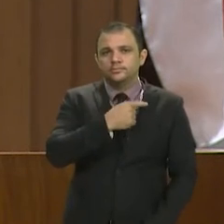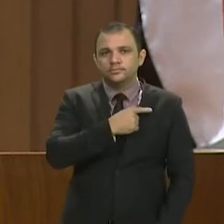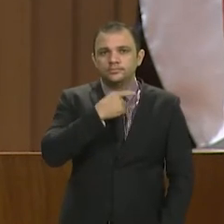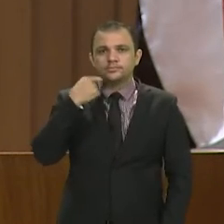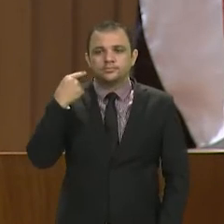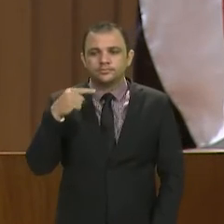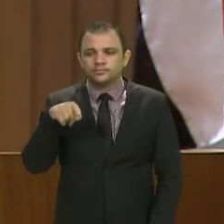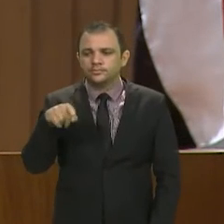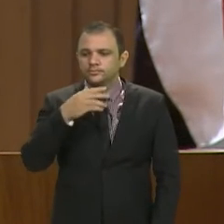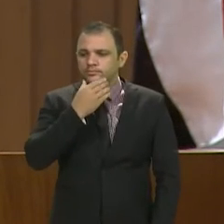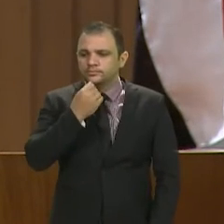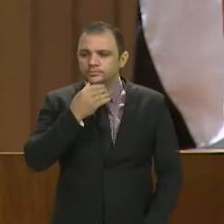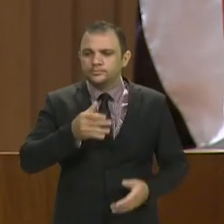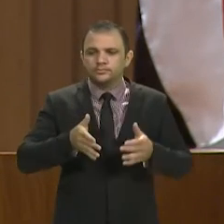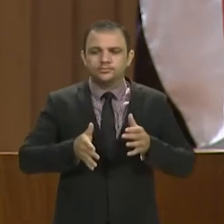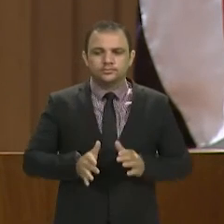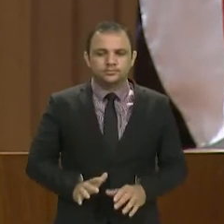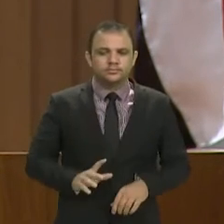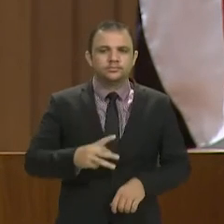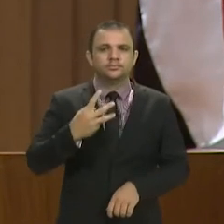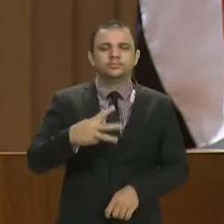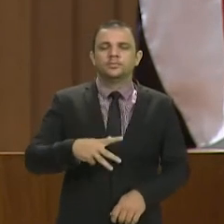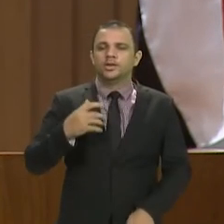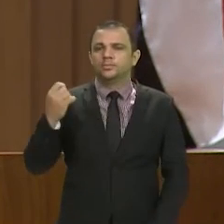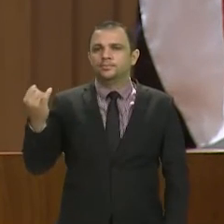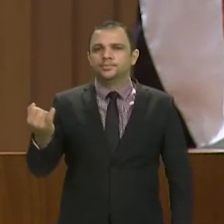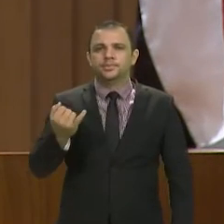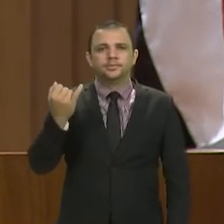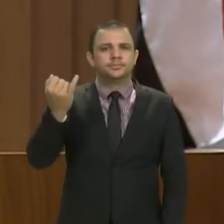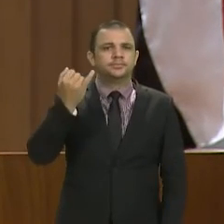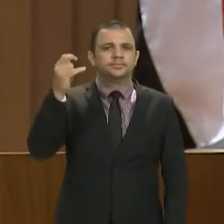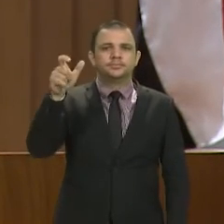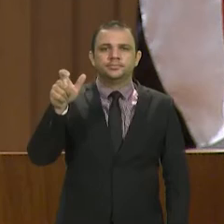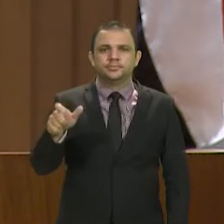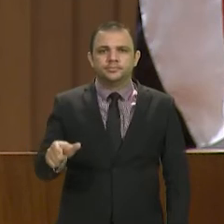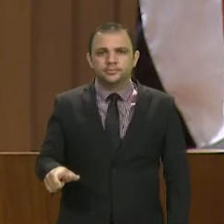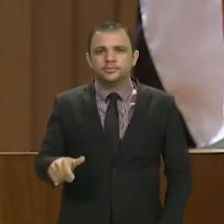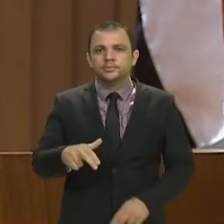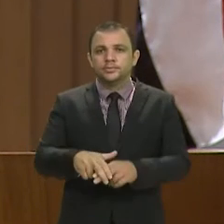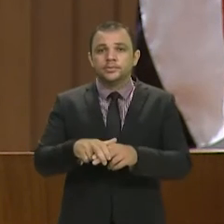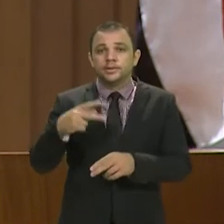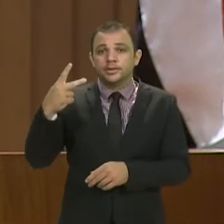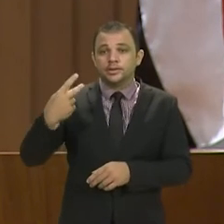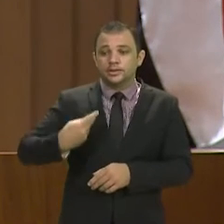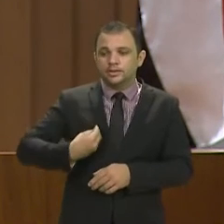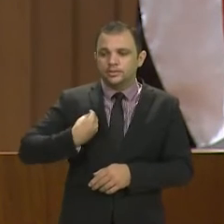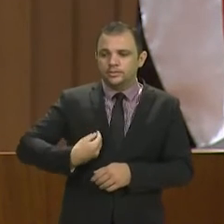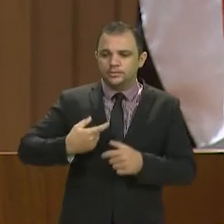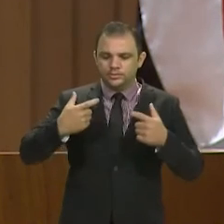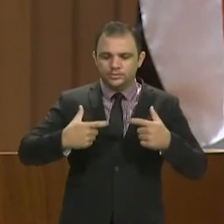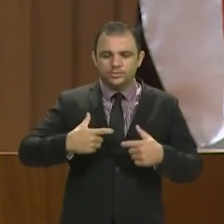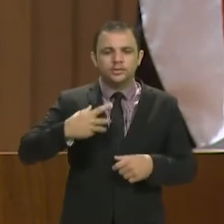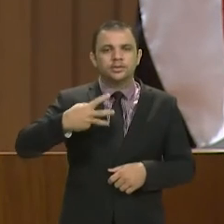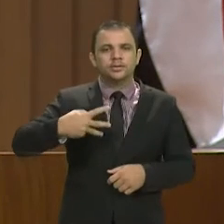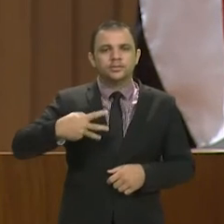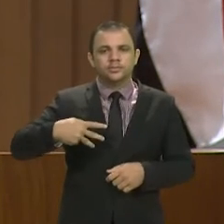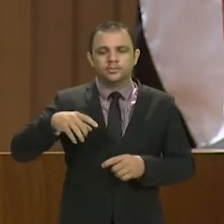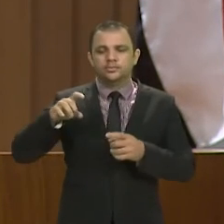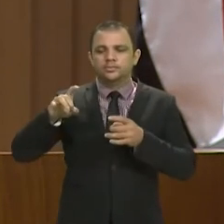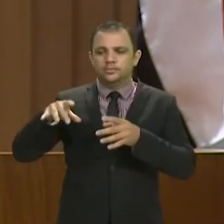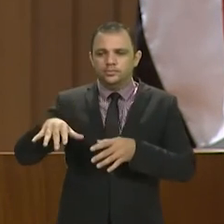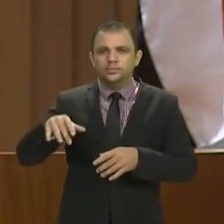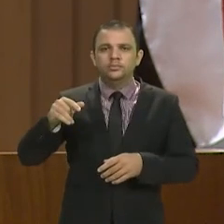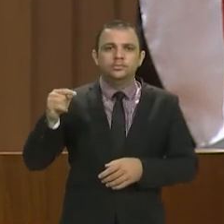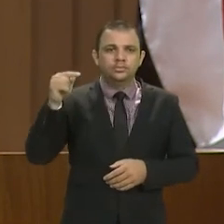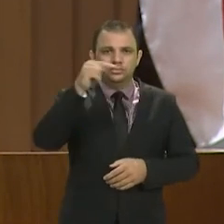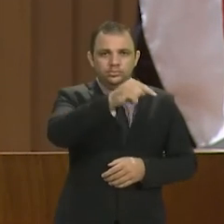deste grande maranhense que deixou a sua terra, mas foi brilhar em São Paulo